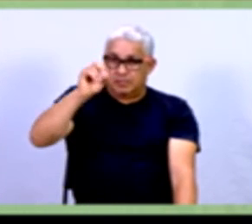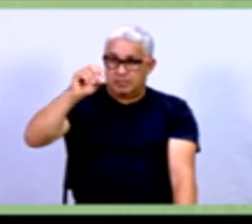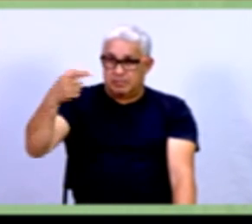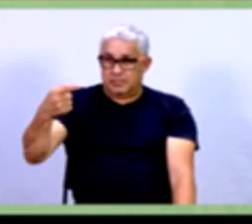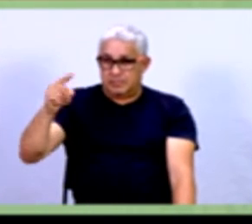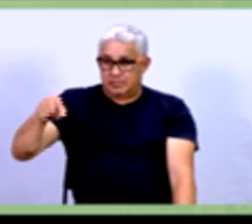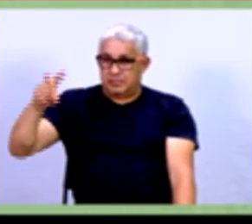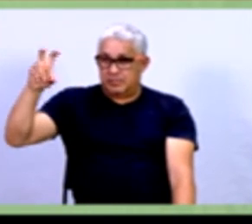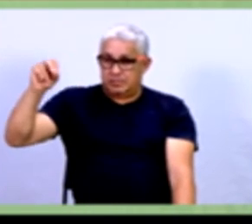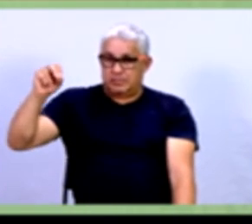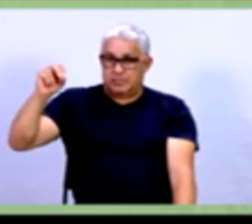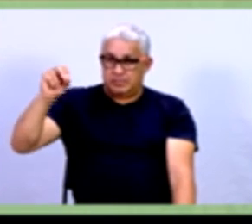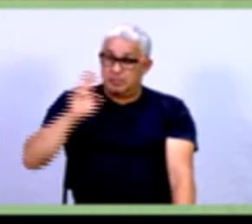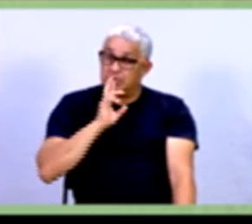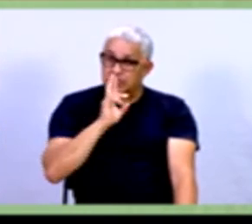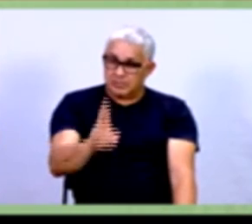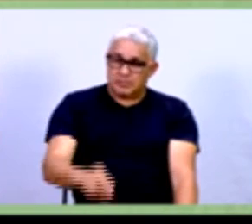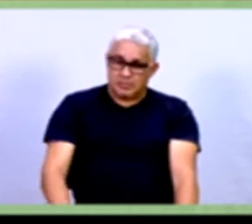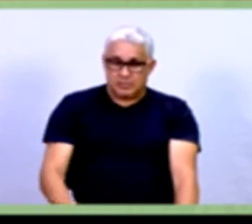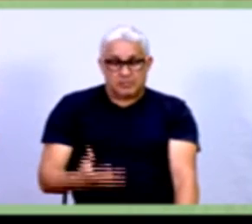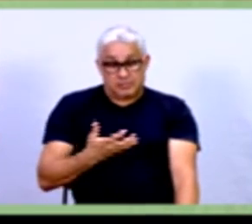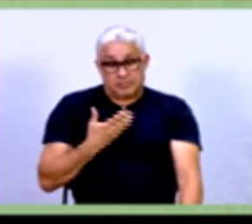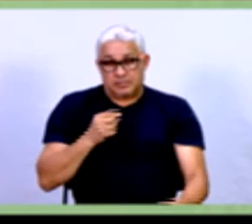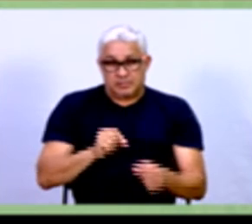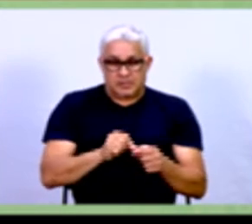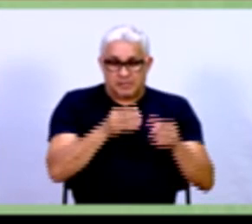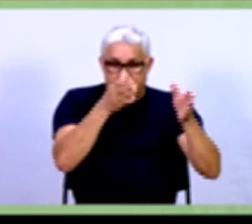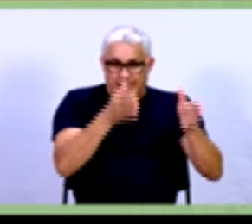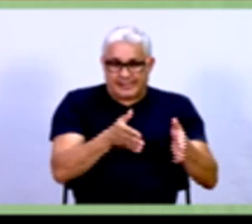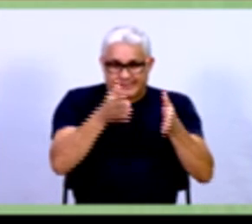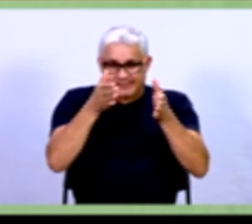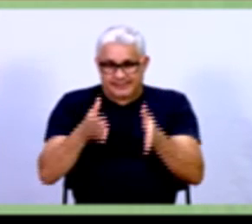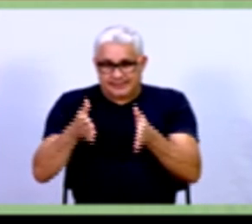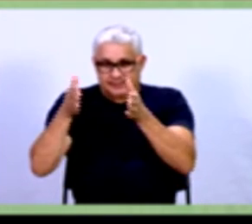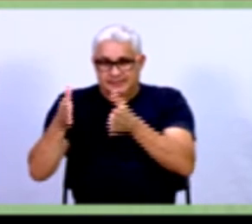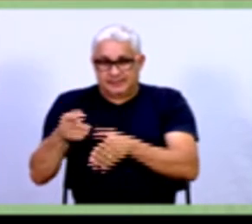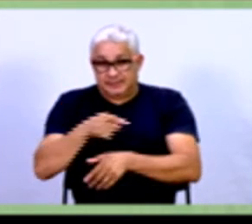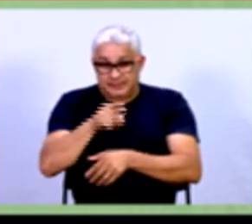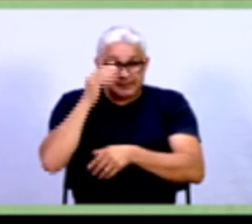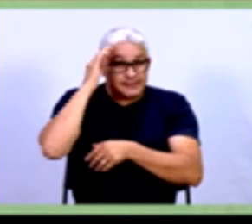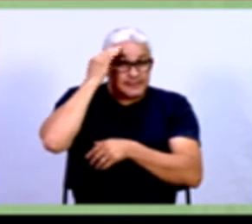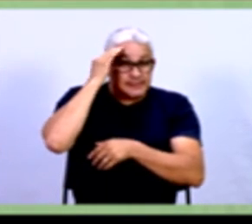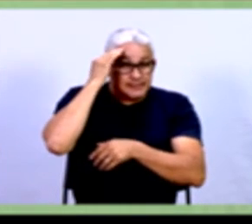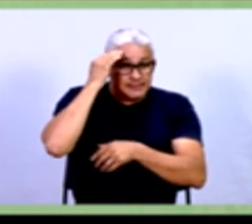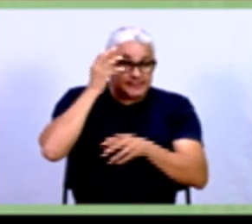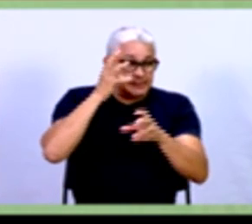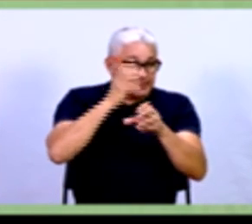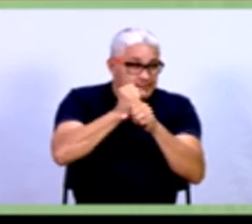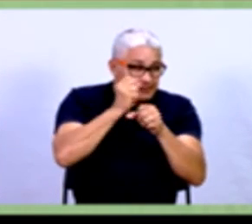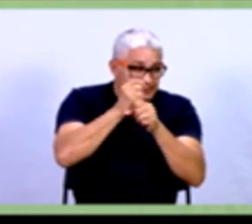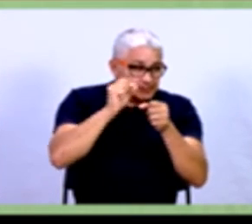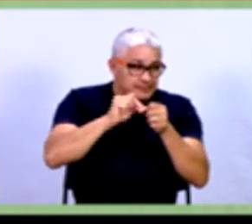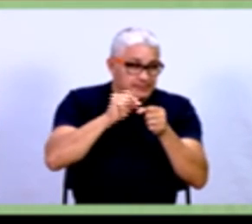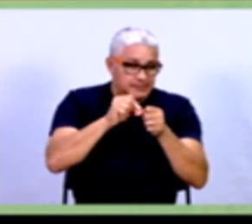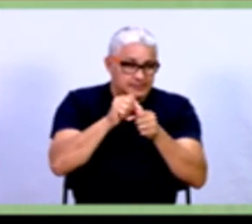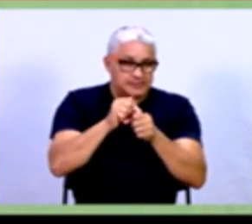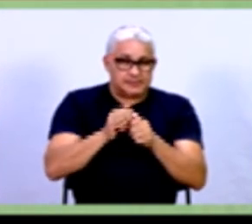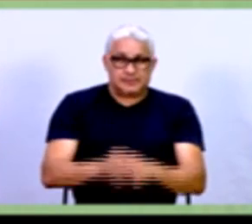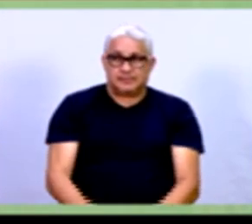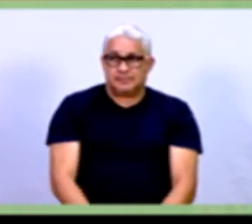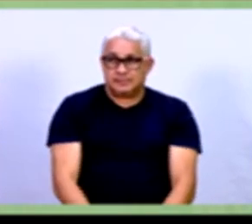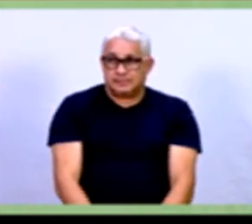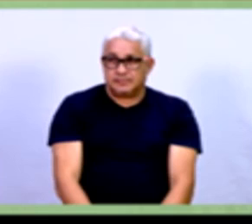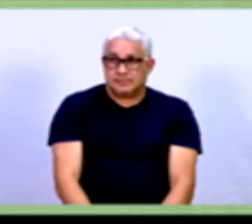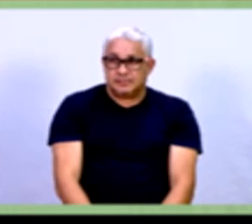502,50 a nossa resposta. Eu quis fazer passo a passo com vocês para vocês irem entendendo que cálculo que foi feito aqui, tá?